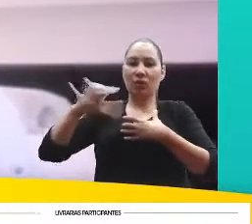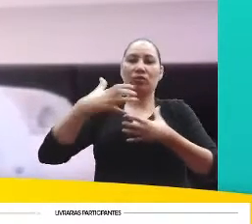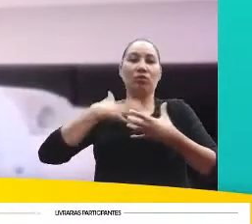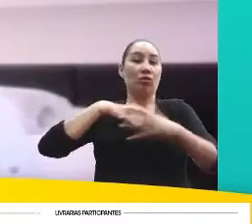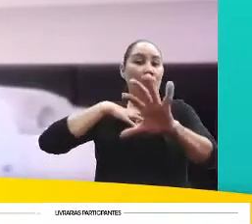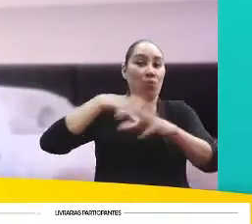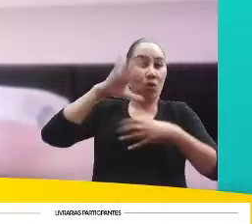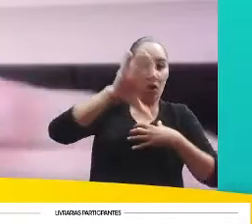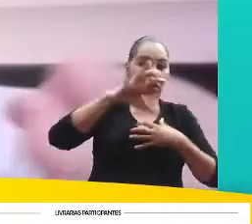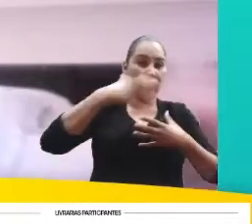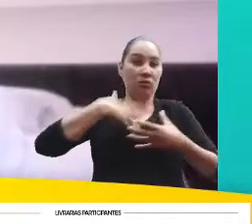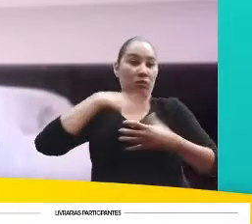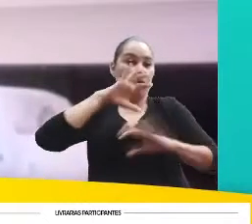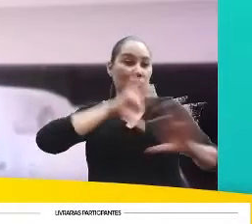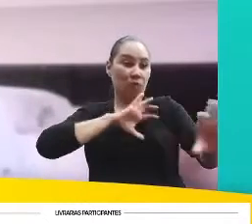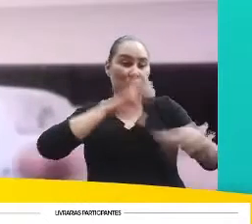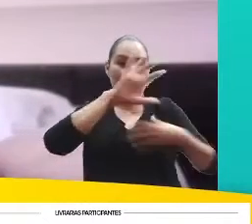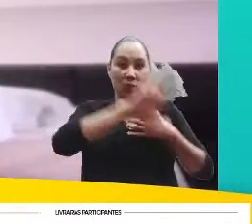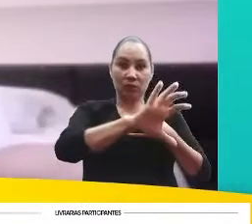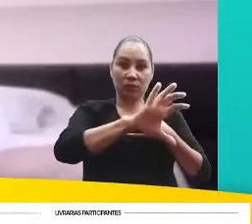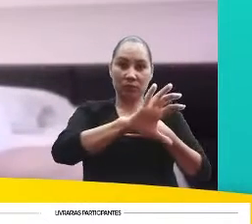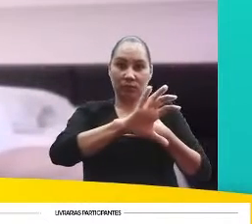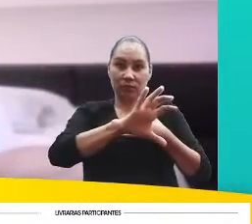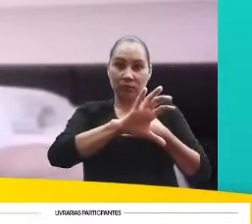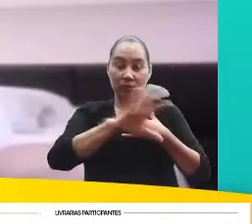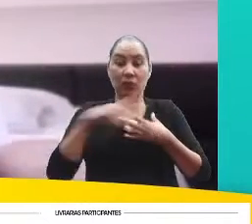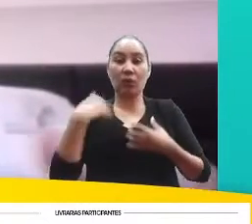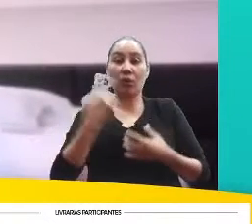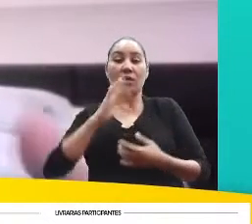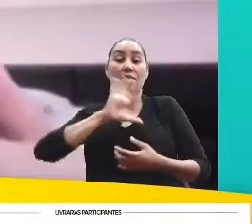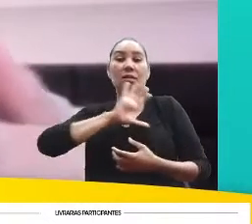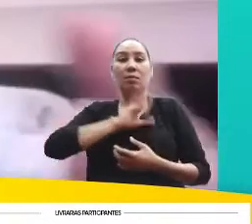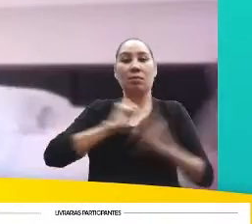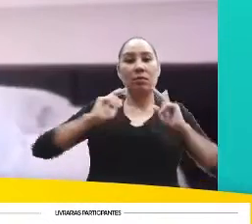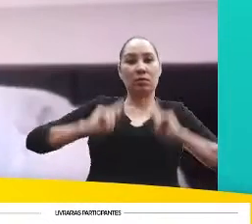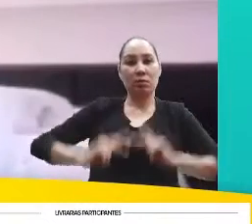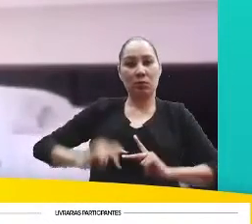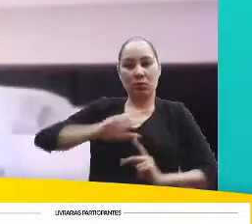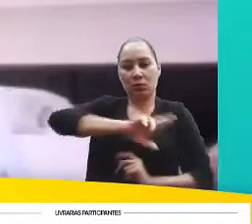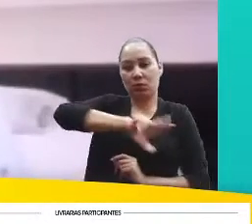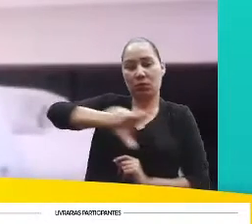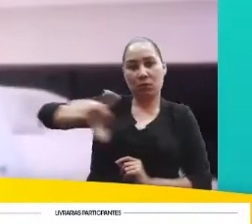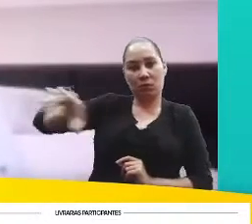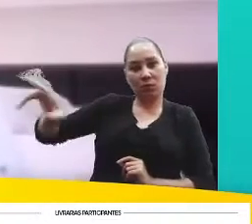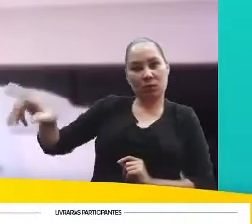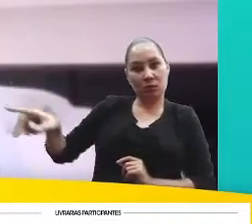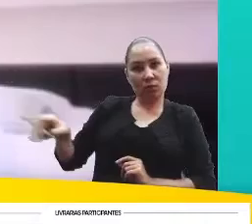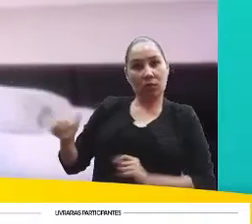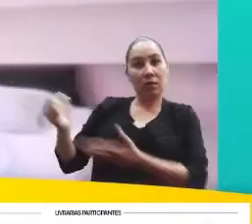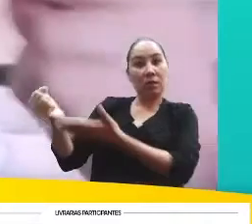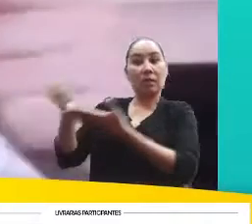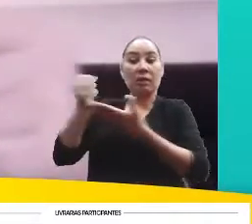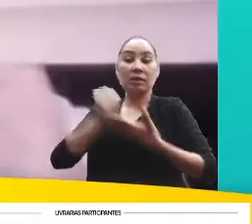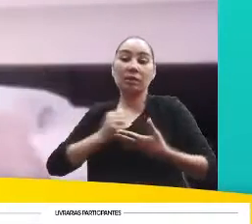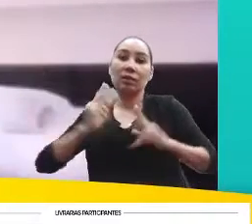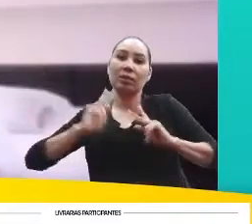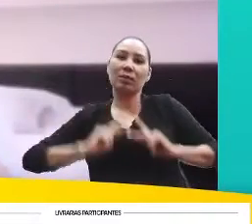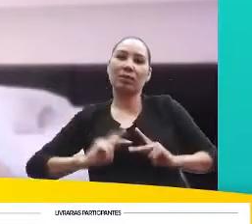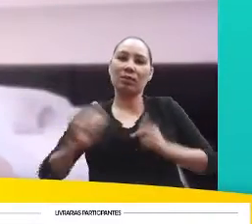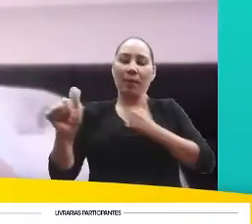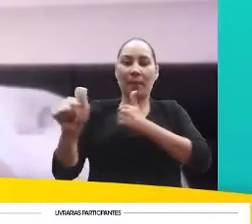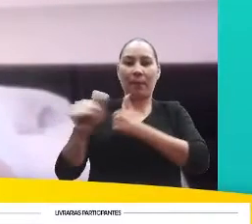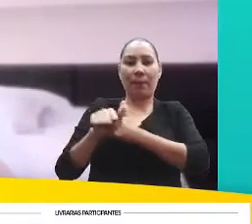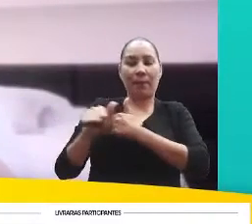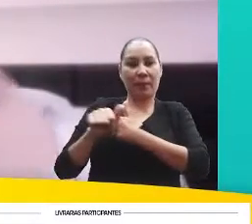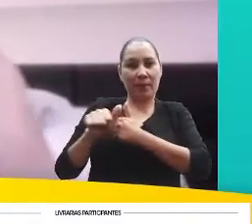e de repente, por estar amando as pessoas que estão ao nosso redor, por estar fazendo as pessoas ao nosso redor o que a gente gostaria